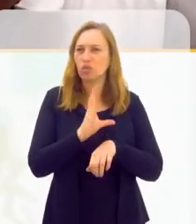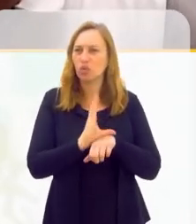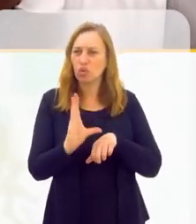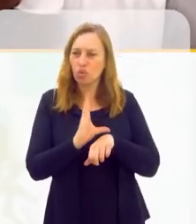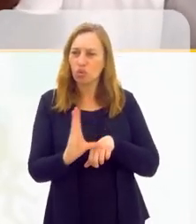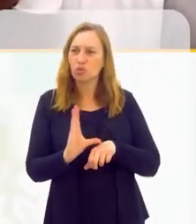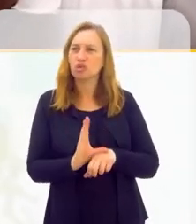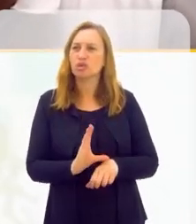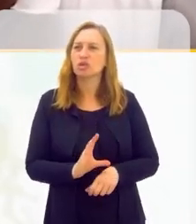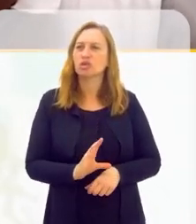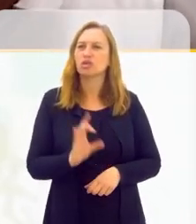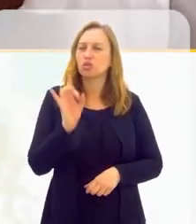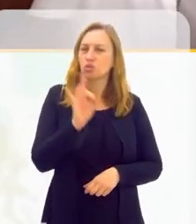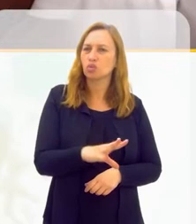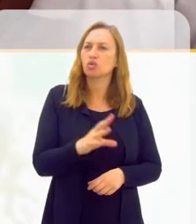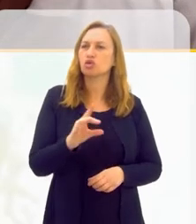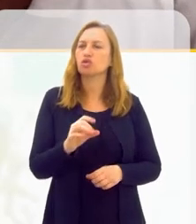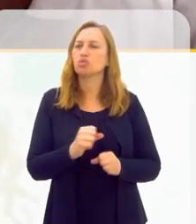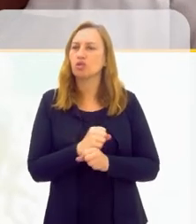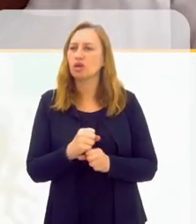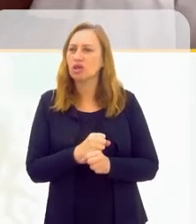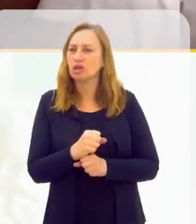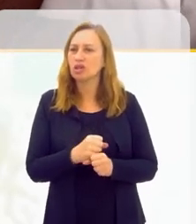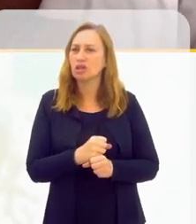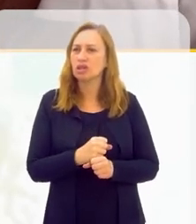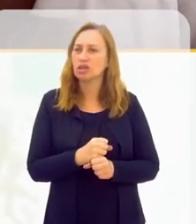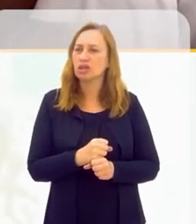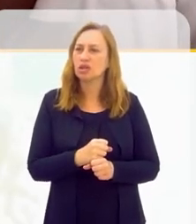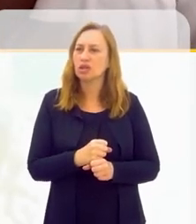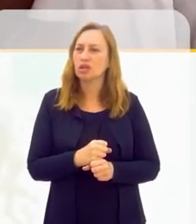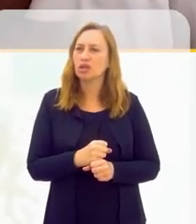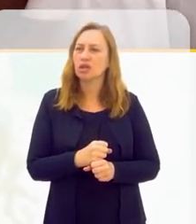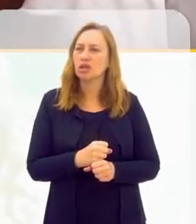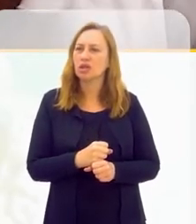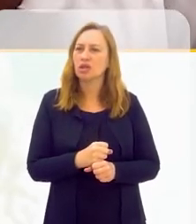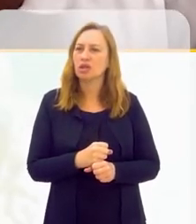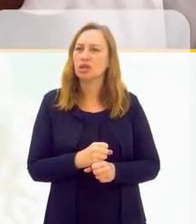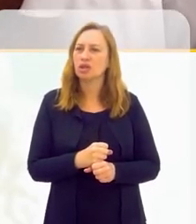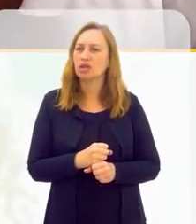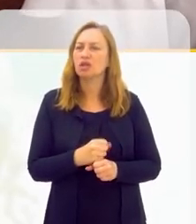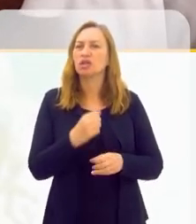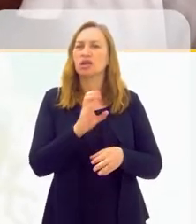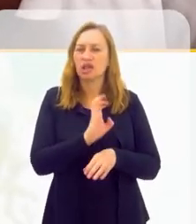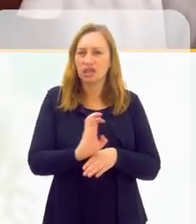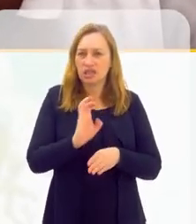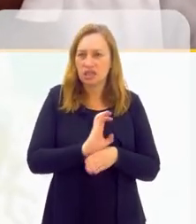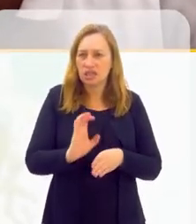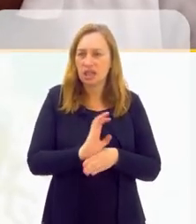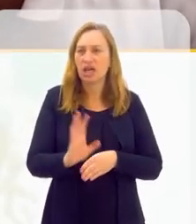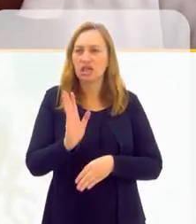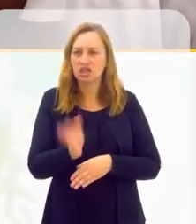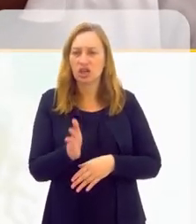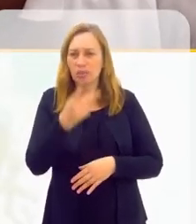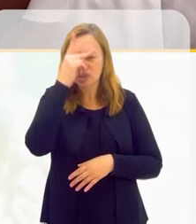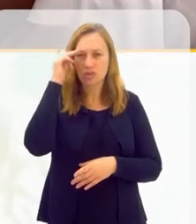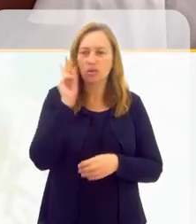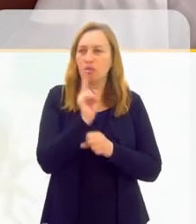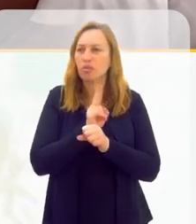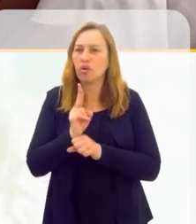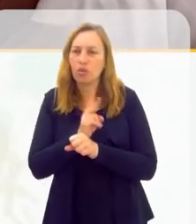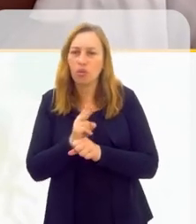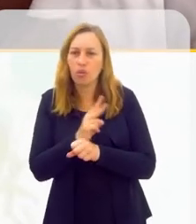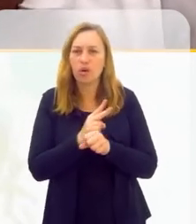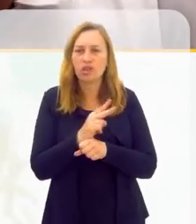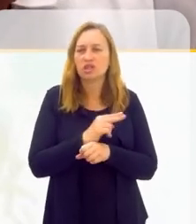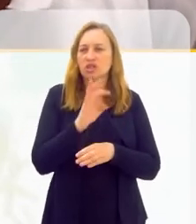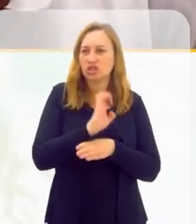tem, no último ano, metade desse ano, portanto, um semestre, é de estágio. Já vamos tendo muita gente à procura de